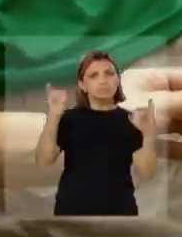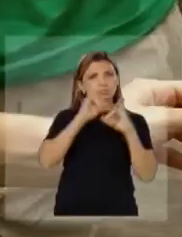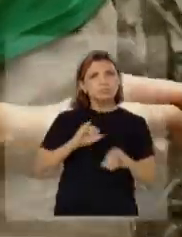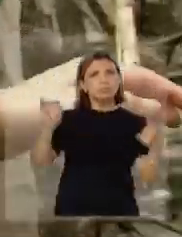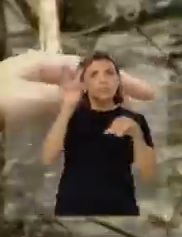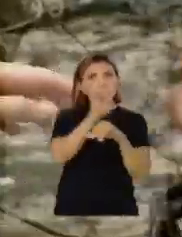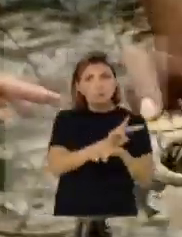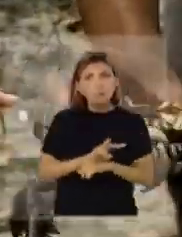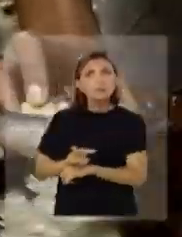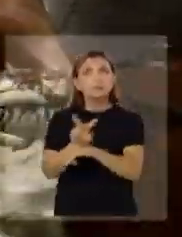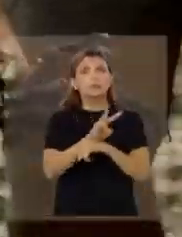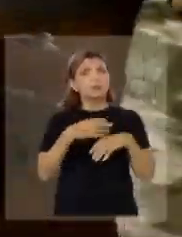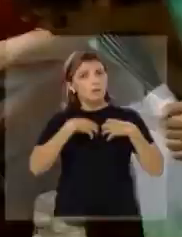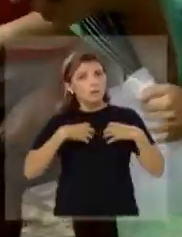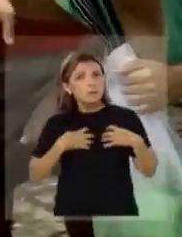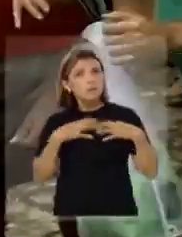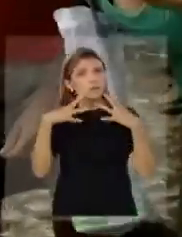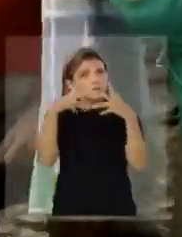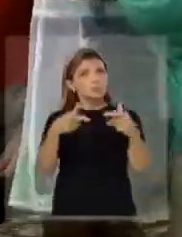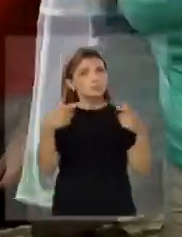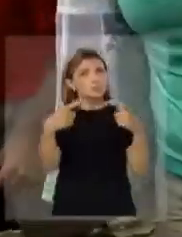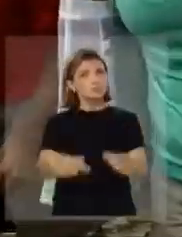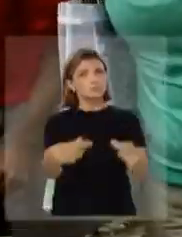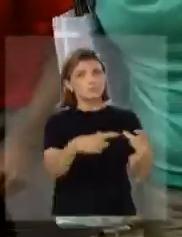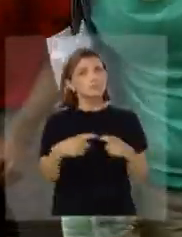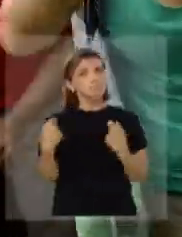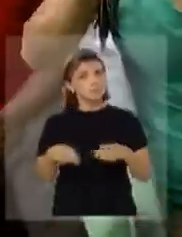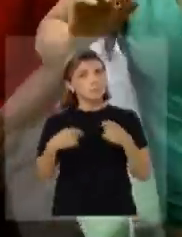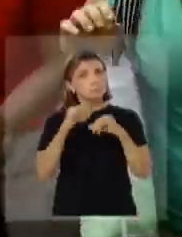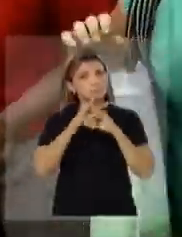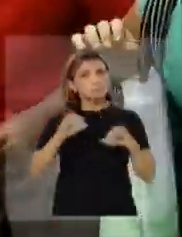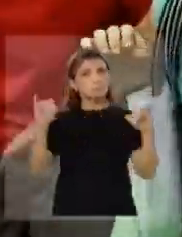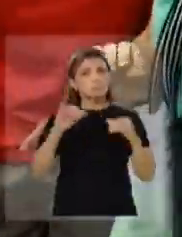pra alertar quem não preserva poder preservar, pô. Vocês querem pegar? Pegar.